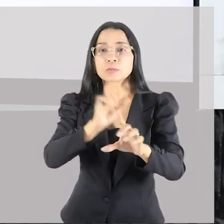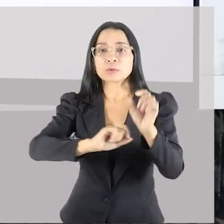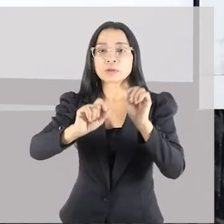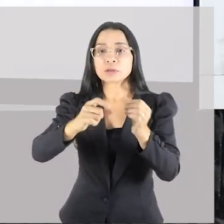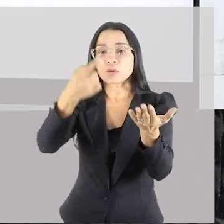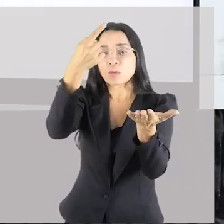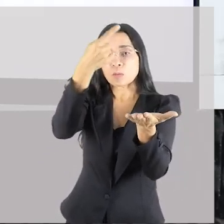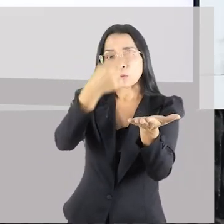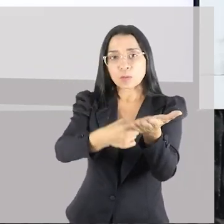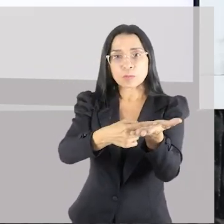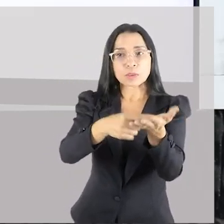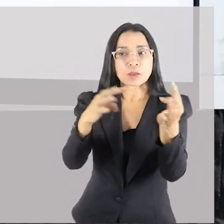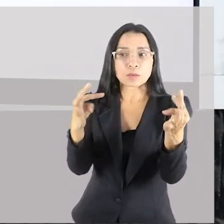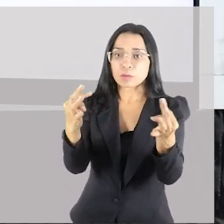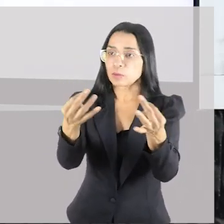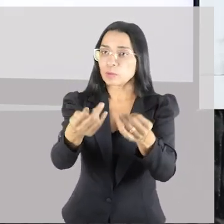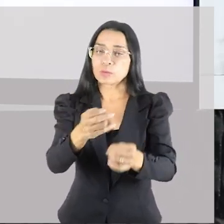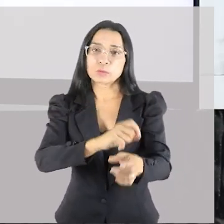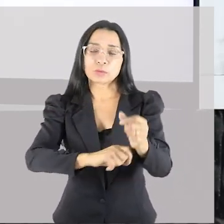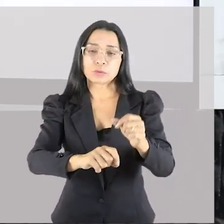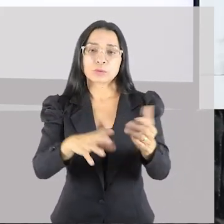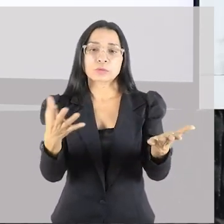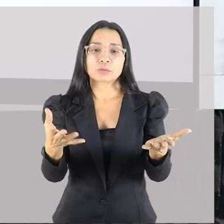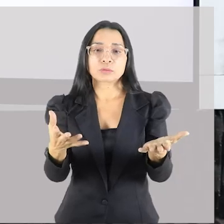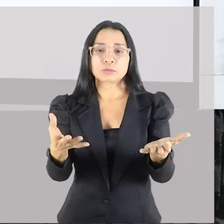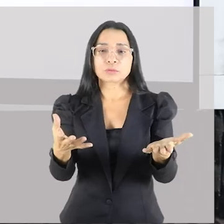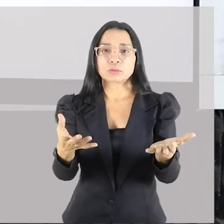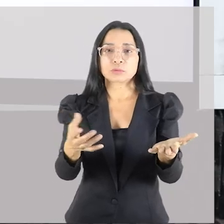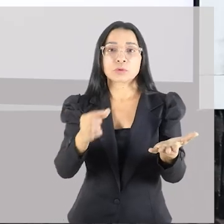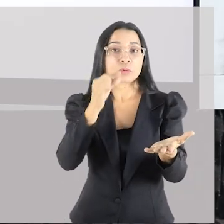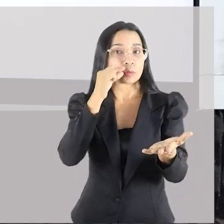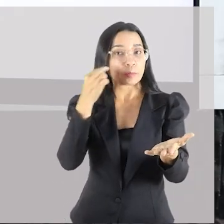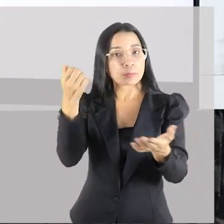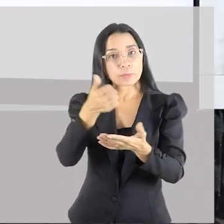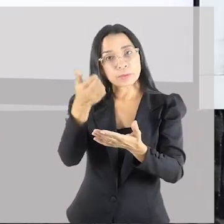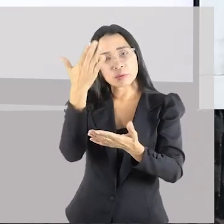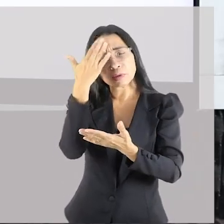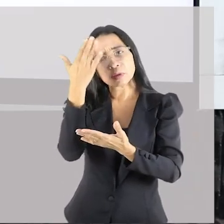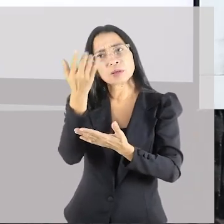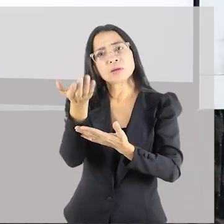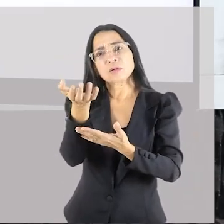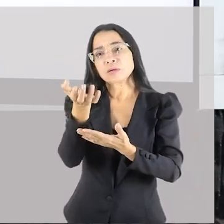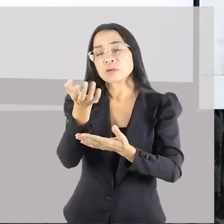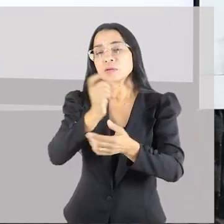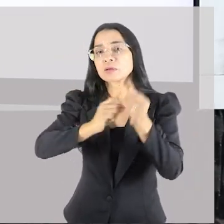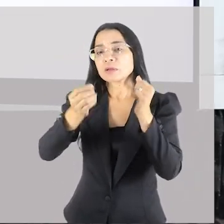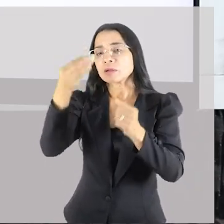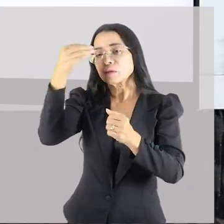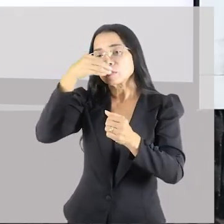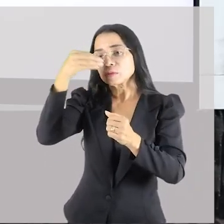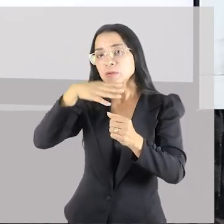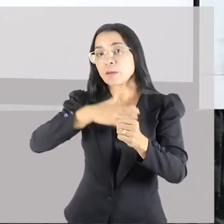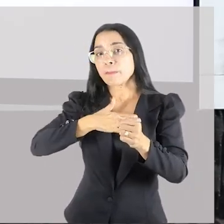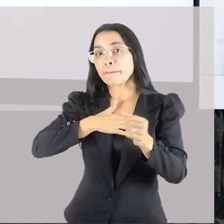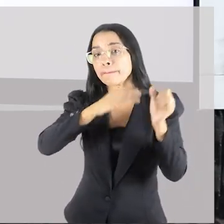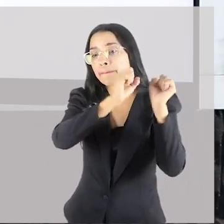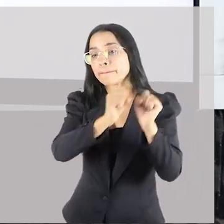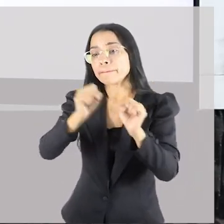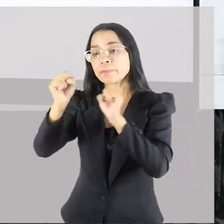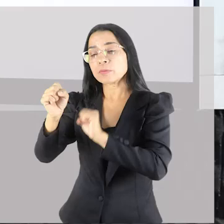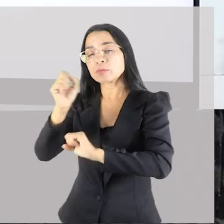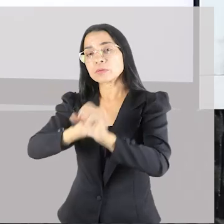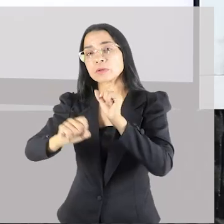Pedro I entendeu o seguinte: bom, eles querem enfraquecer o meu poder, então isso não é possível. Embora, claro, a